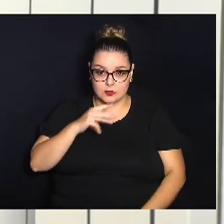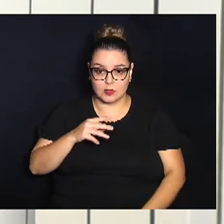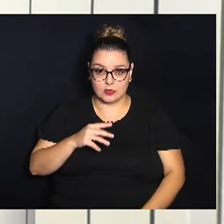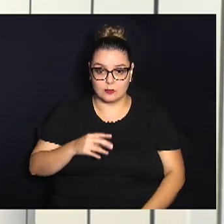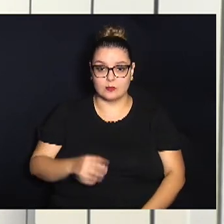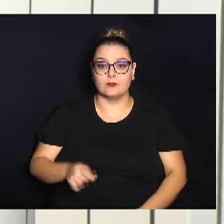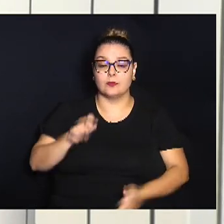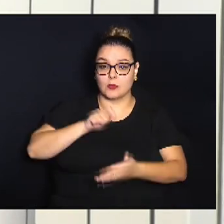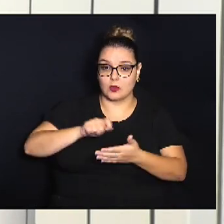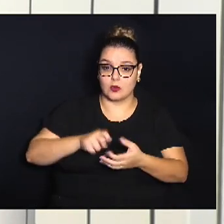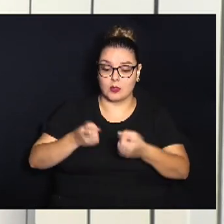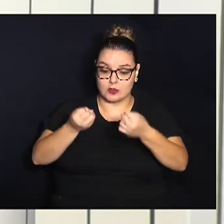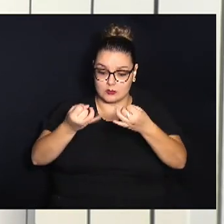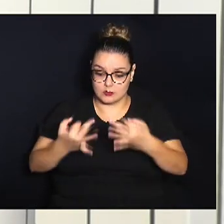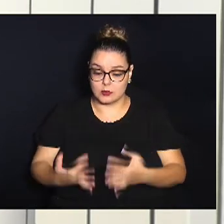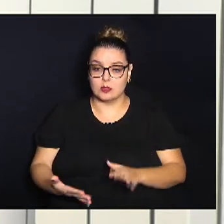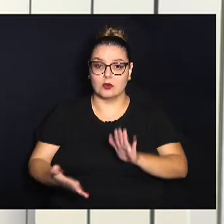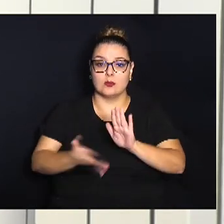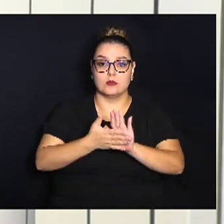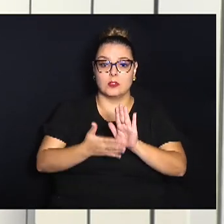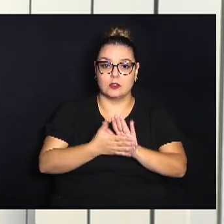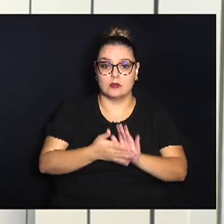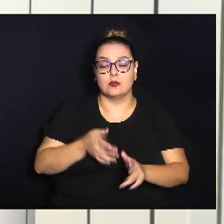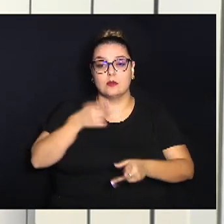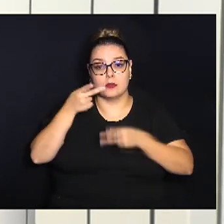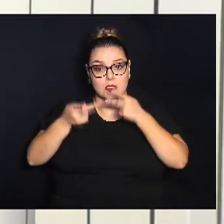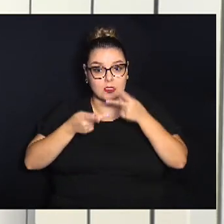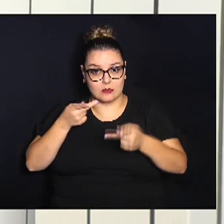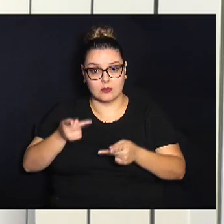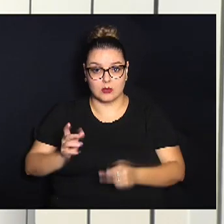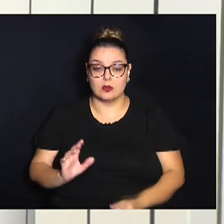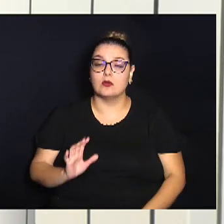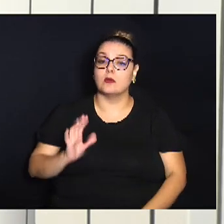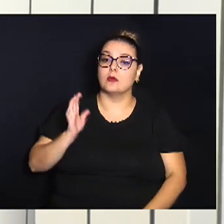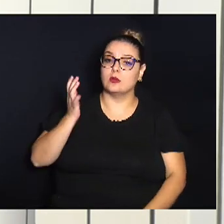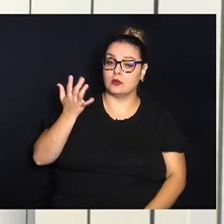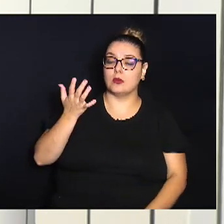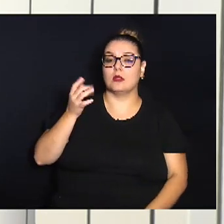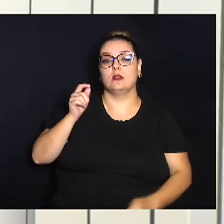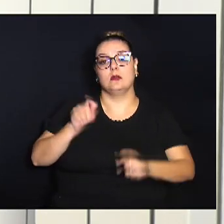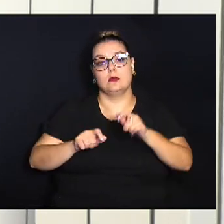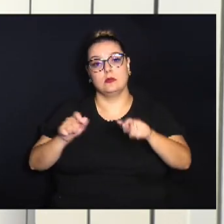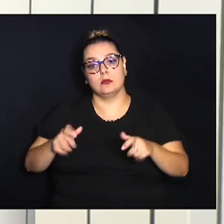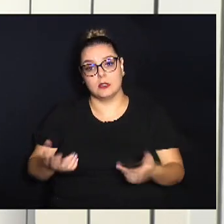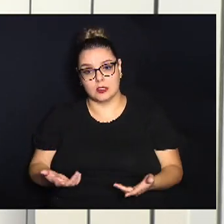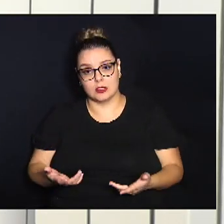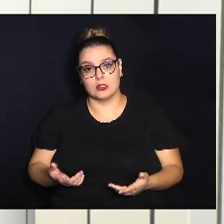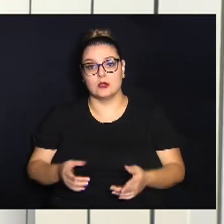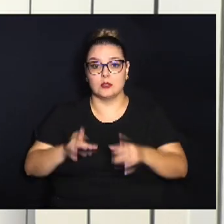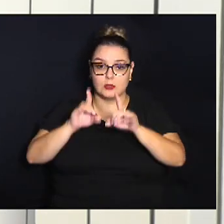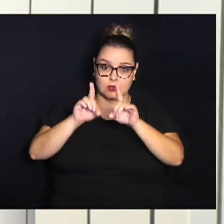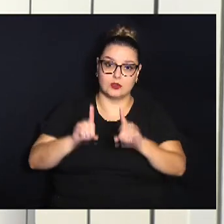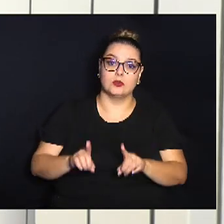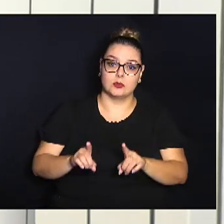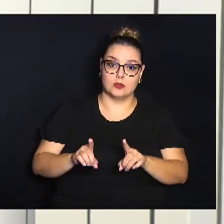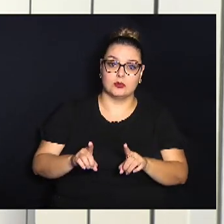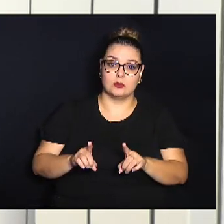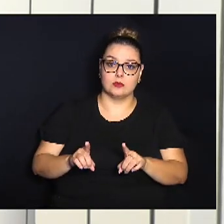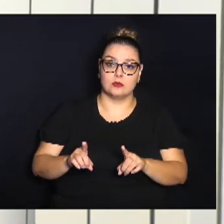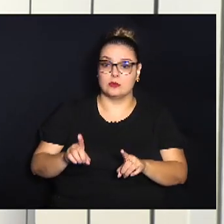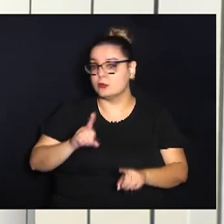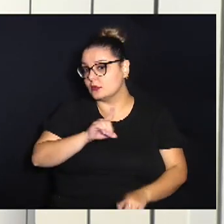autor justificou a proposta citando casos que aconteceram com pessoas com deficiência que não